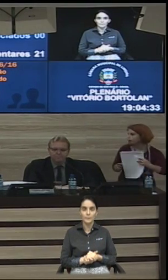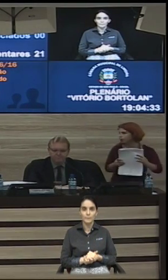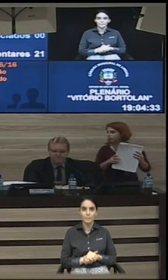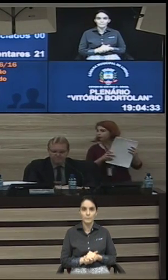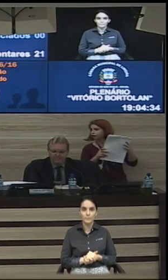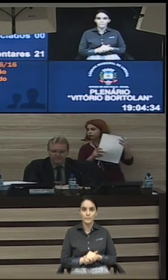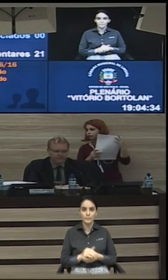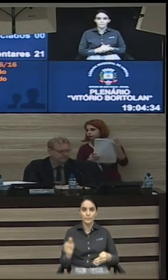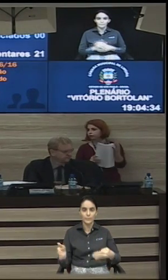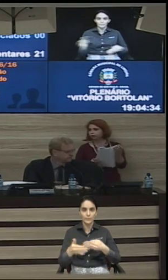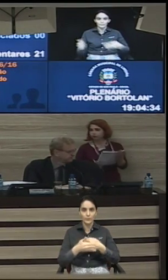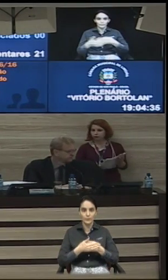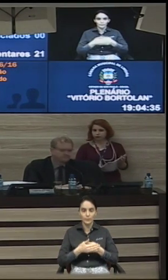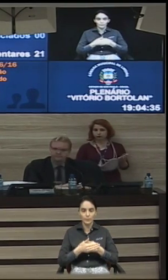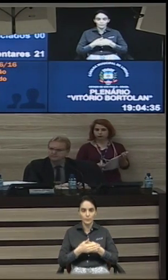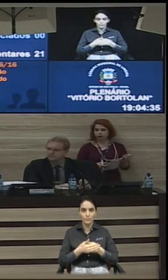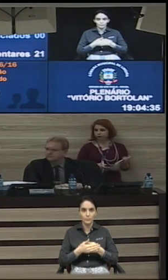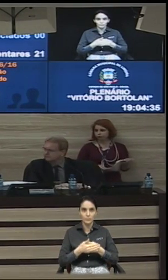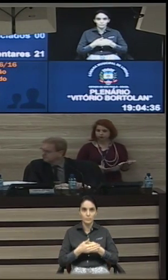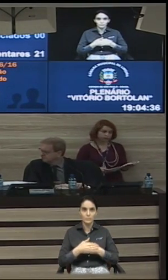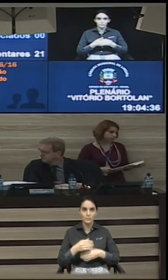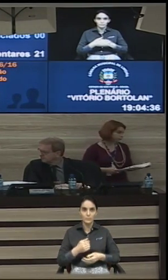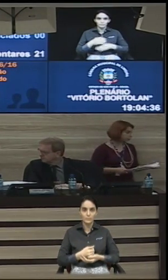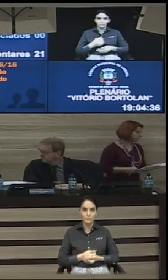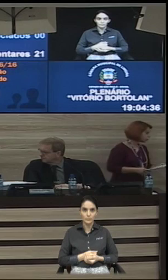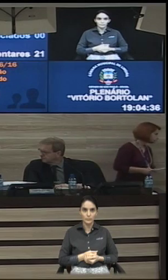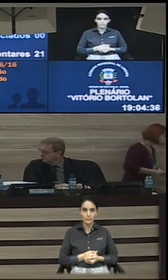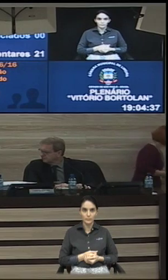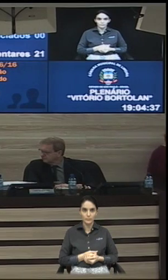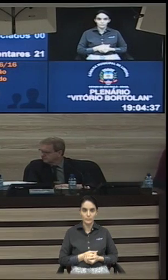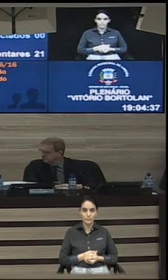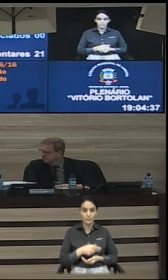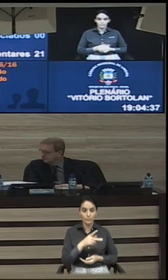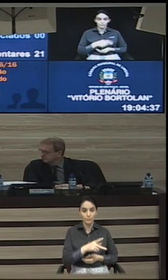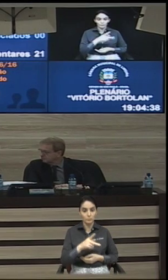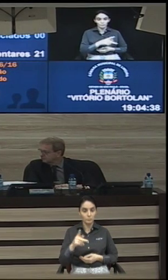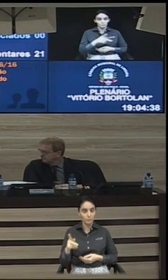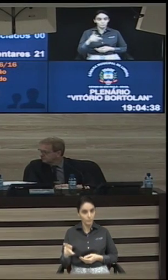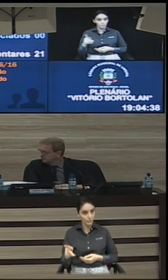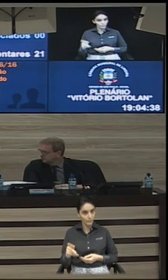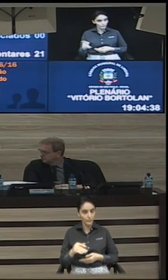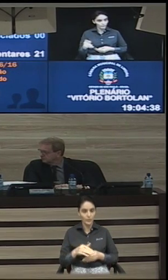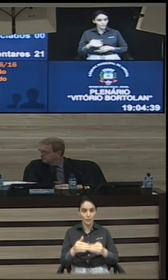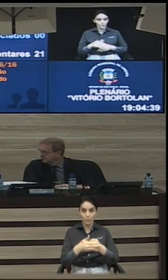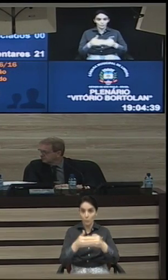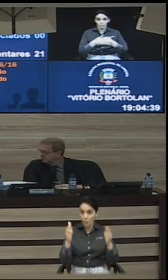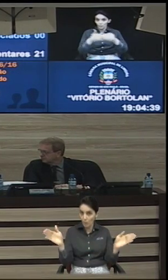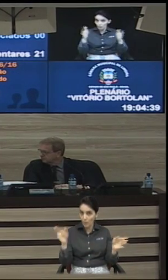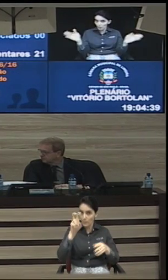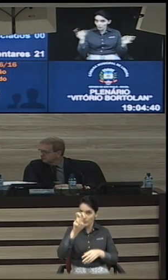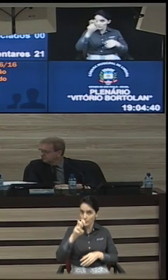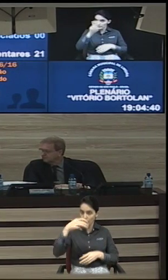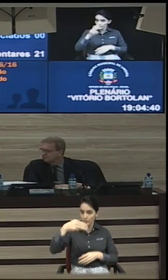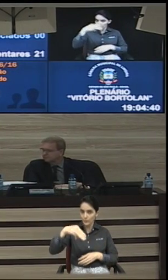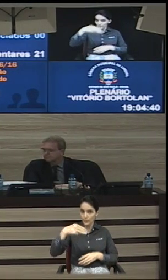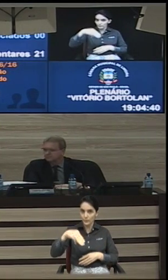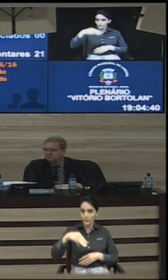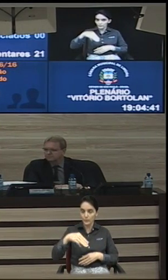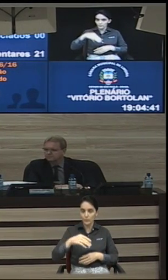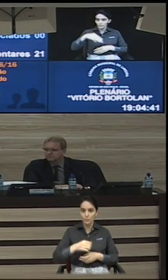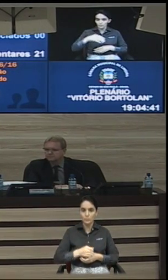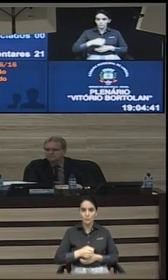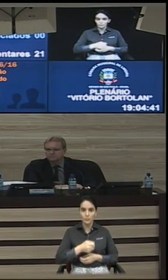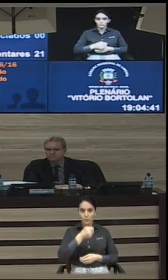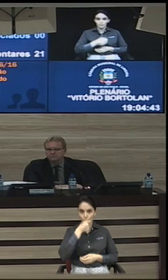para a entrega. Aliás, esta presidência abre um espaço de 5 minutos para o